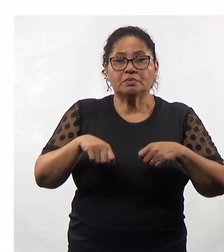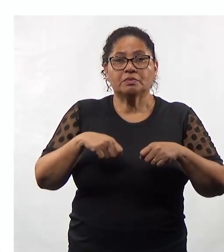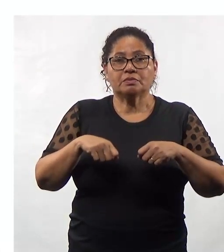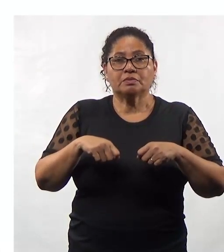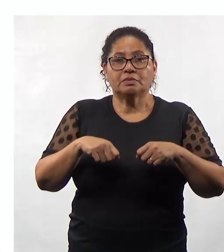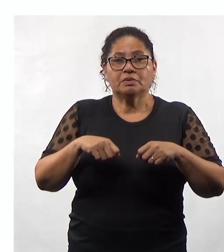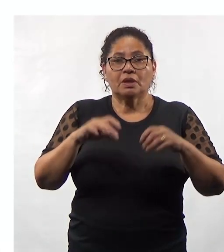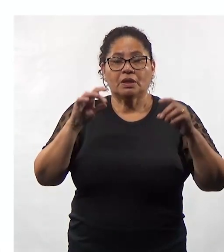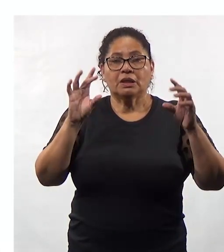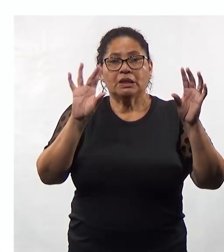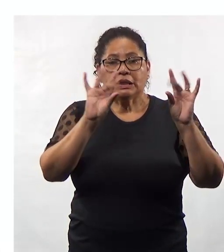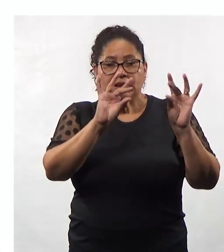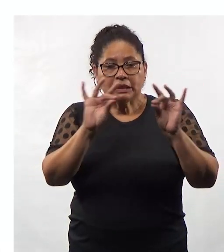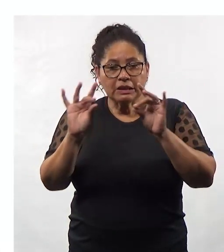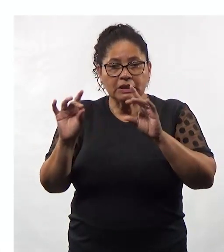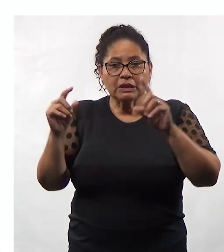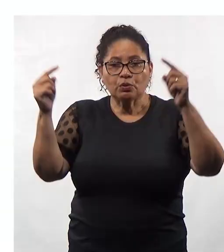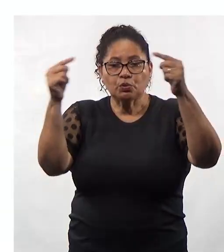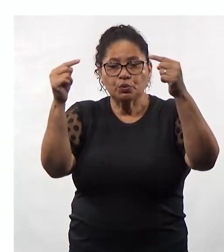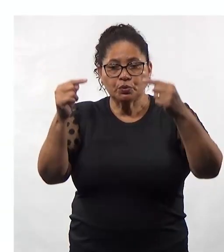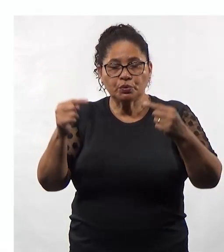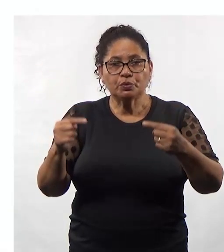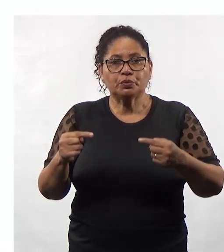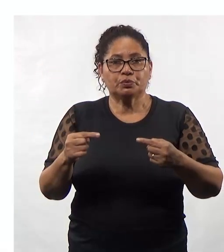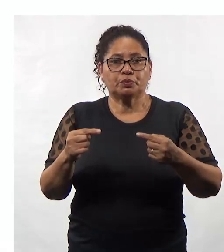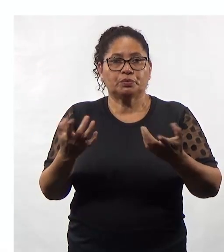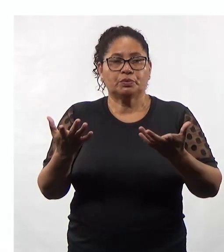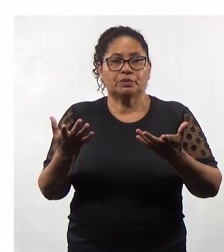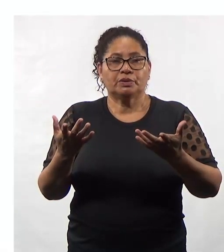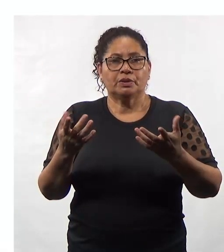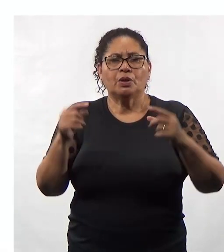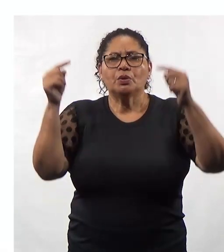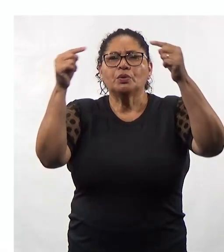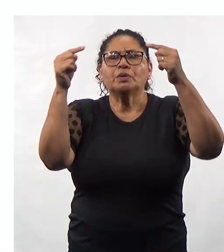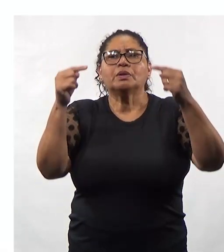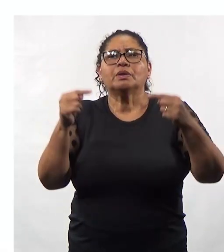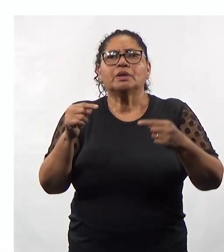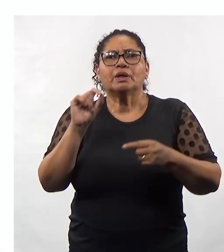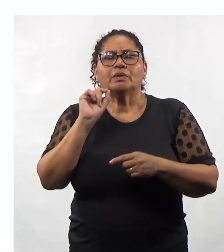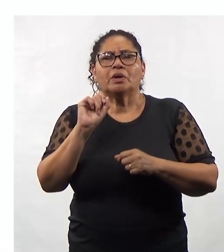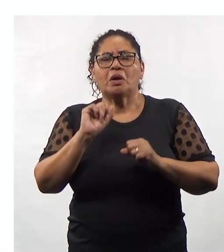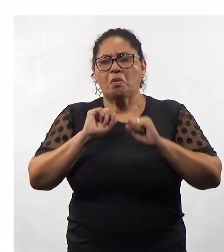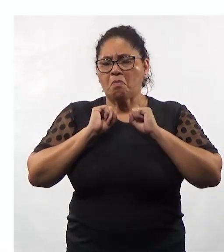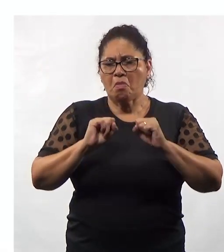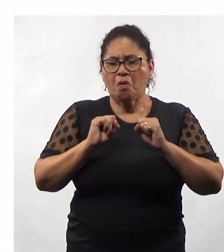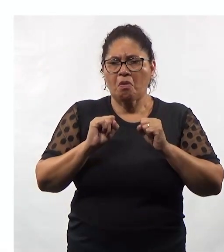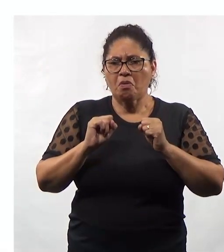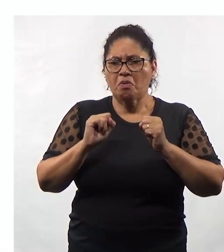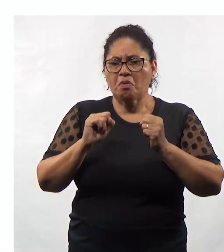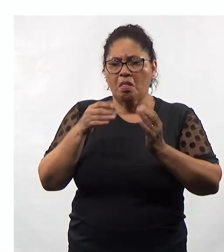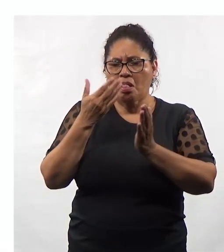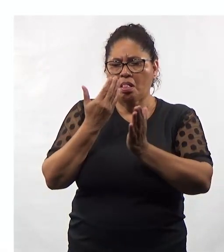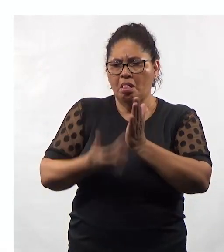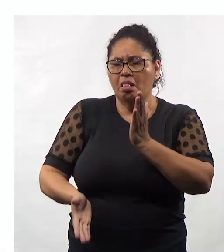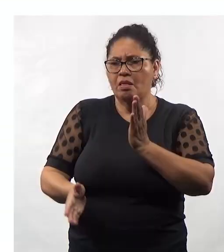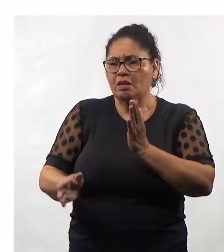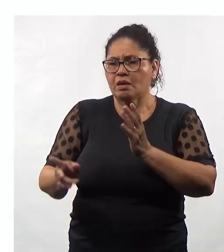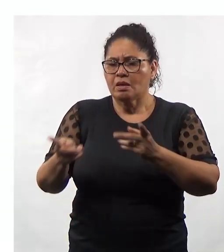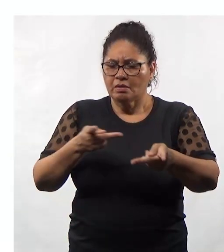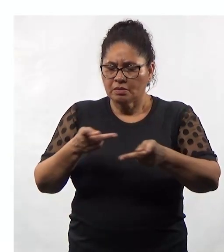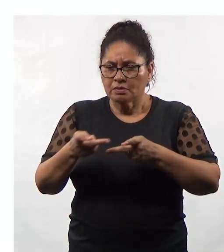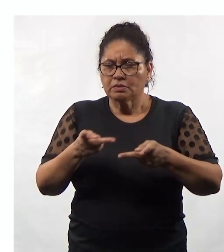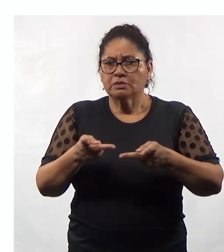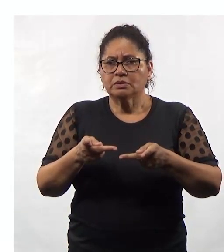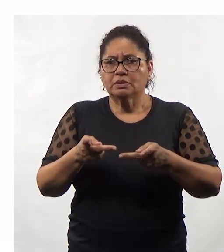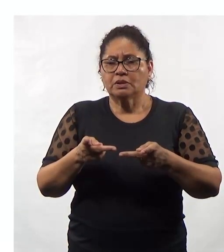necessidade de definir o critério, não é? Critério que pode eliminar o projeto